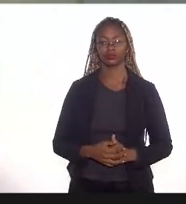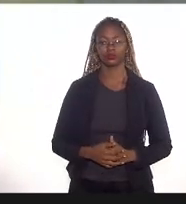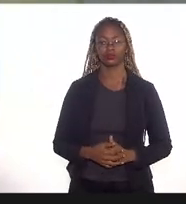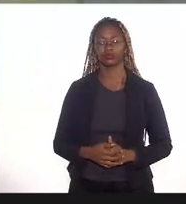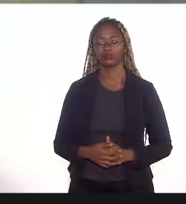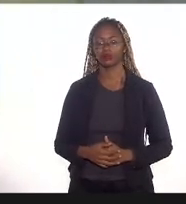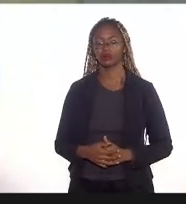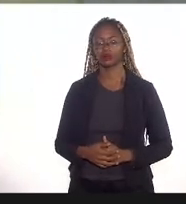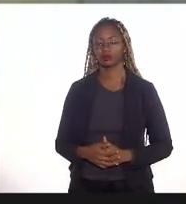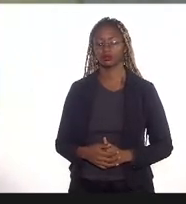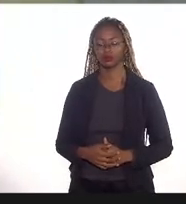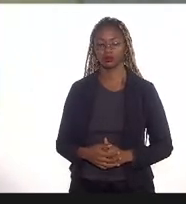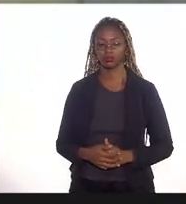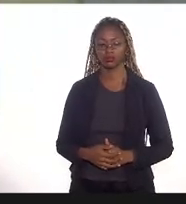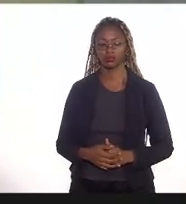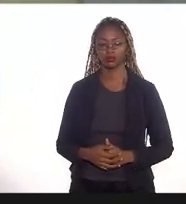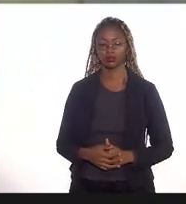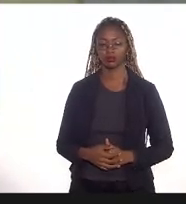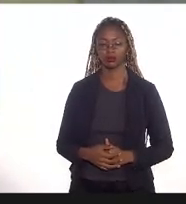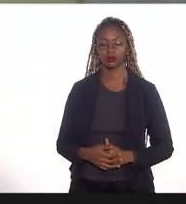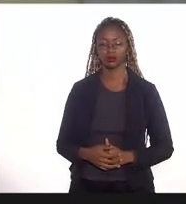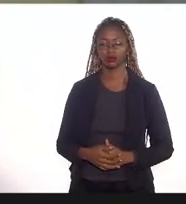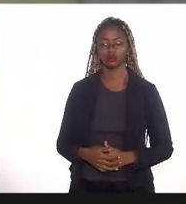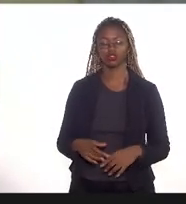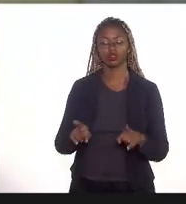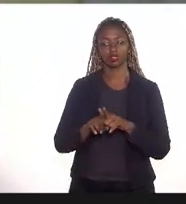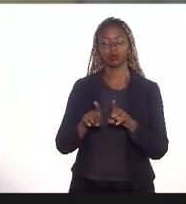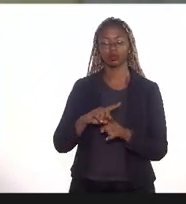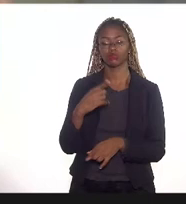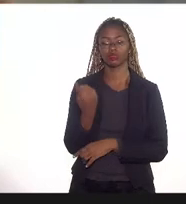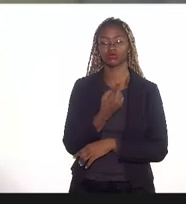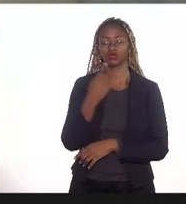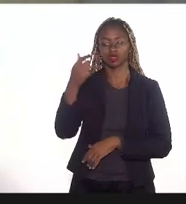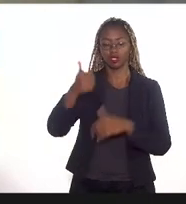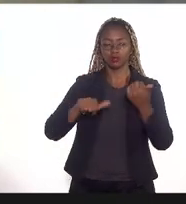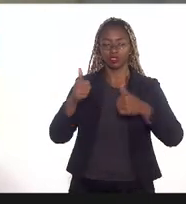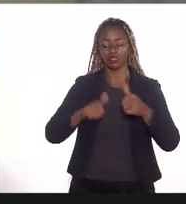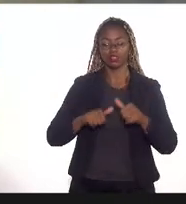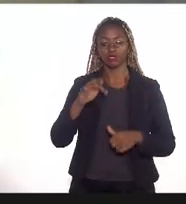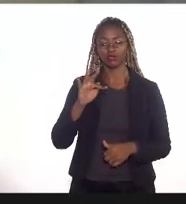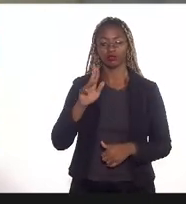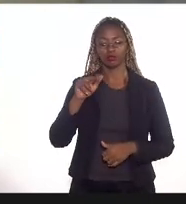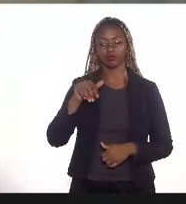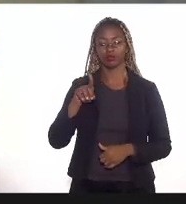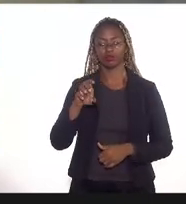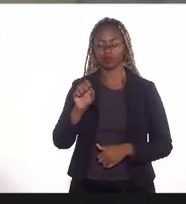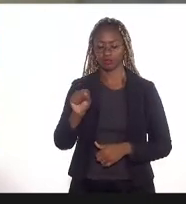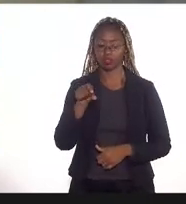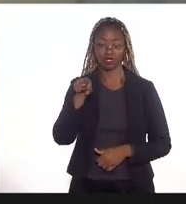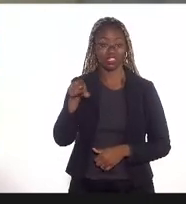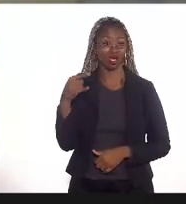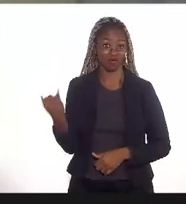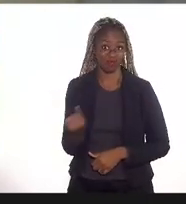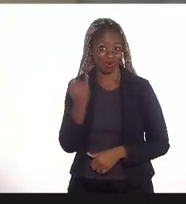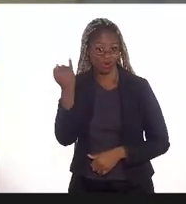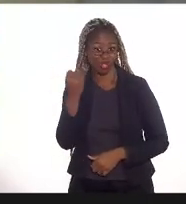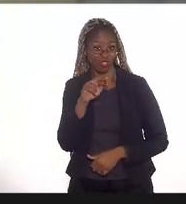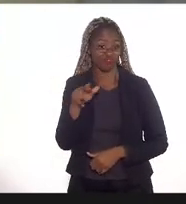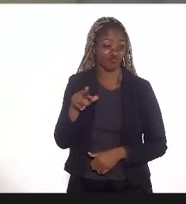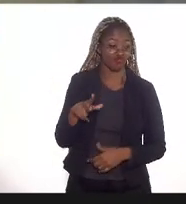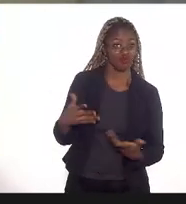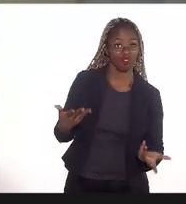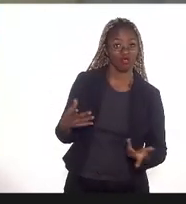enquanto monta isso, né, para a gente ter uma avaliação do Fundes, se ele ainda tem uma importância